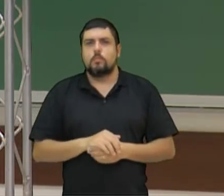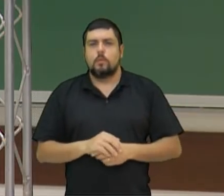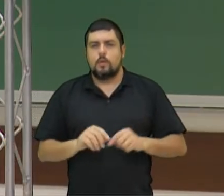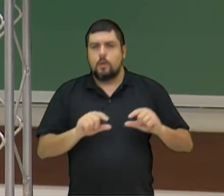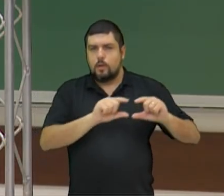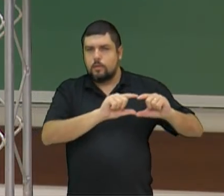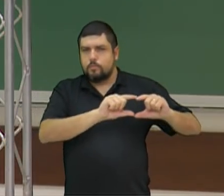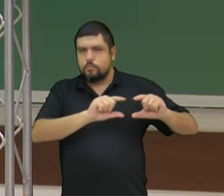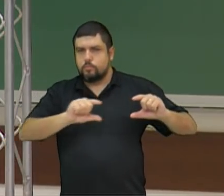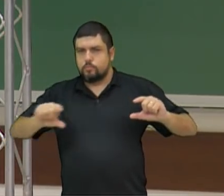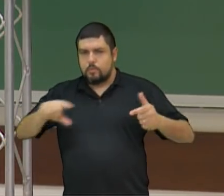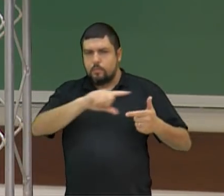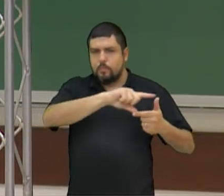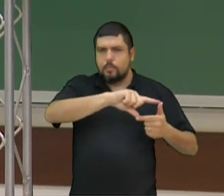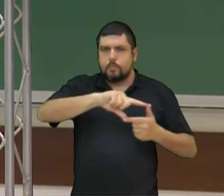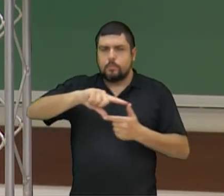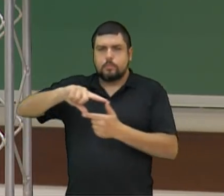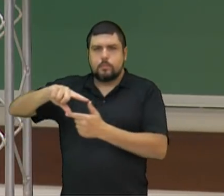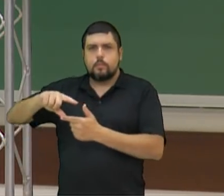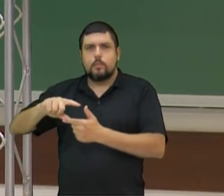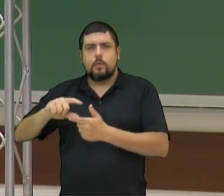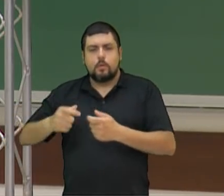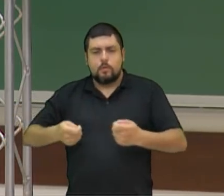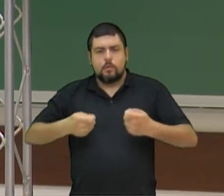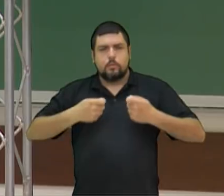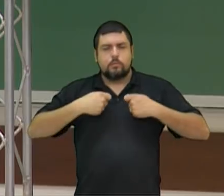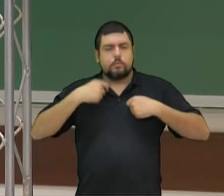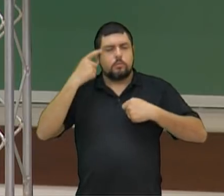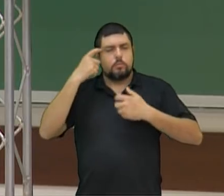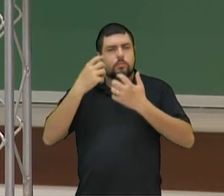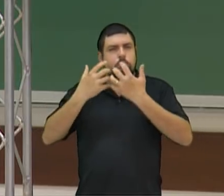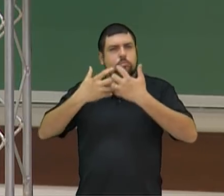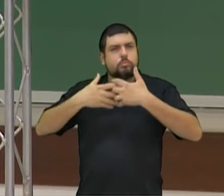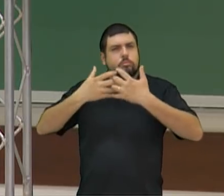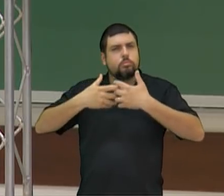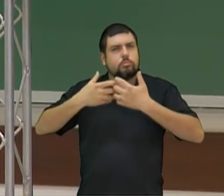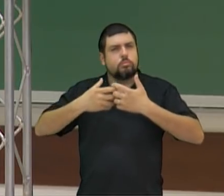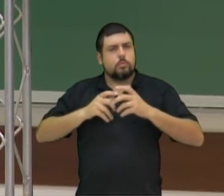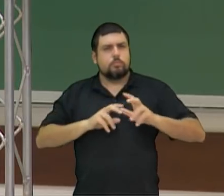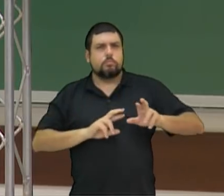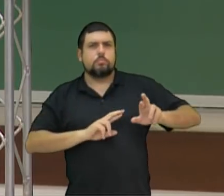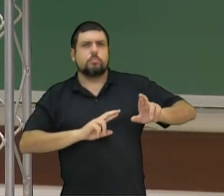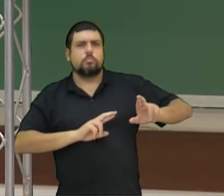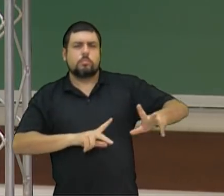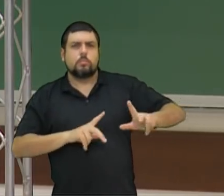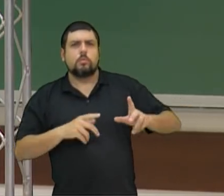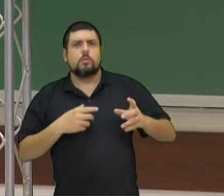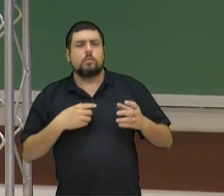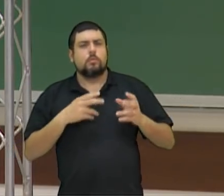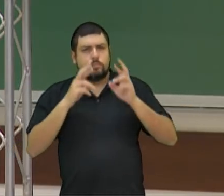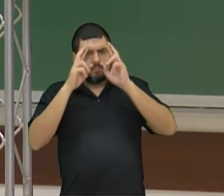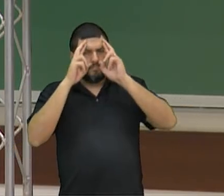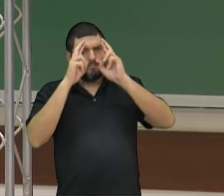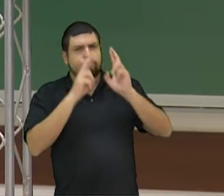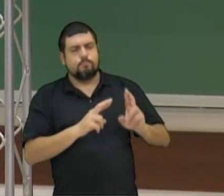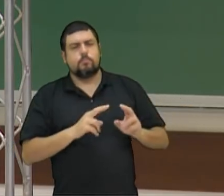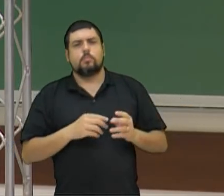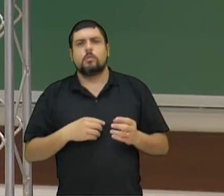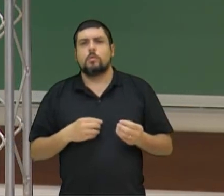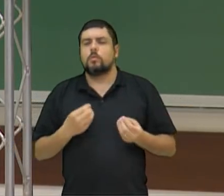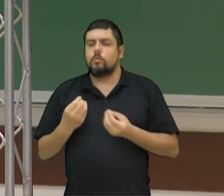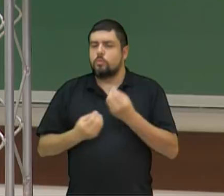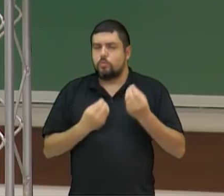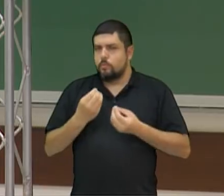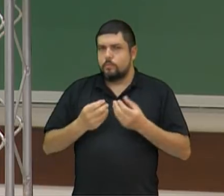reflexões, né, com relação ao que significa aí o respeito a essas diferenças. Que diferenças são essas, né? Vamos ler aqui um